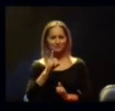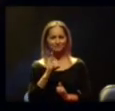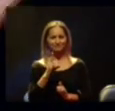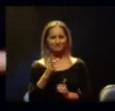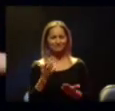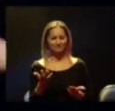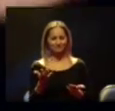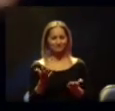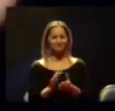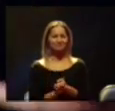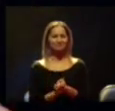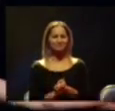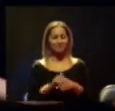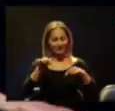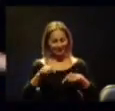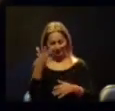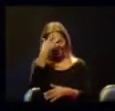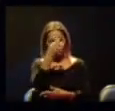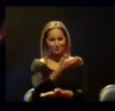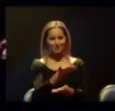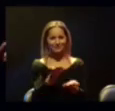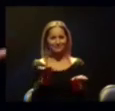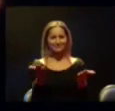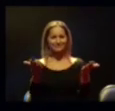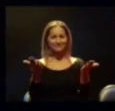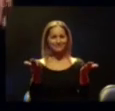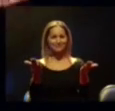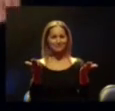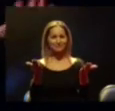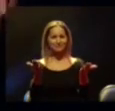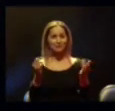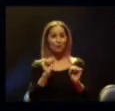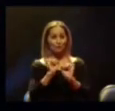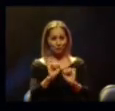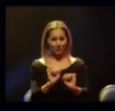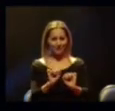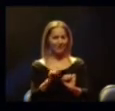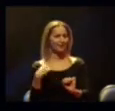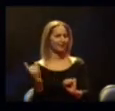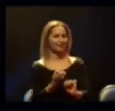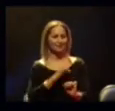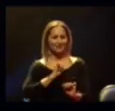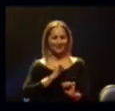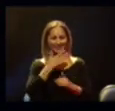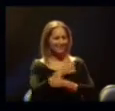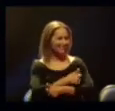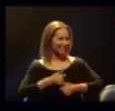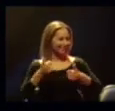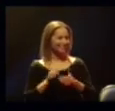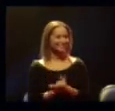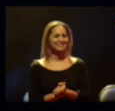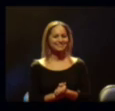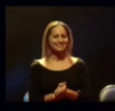2016, ou seja, a Setúbal, a vossa e nossa cidade.